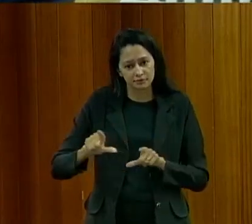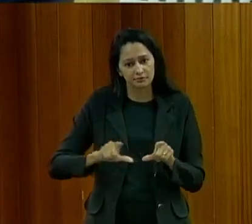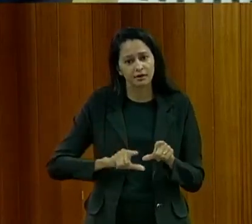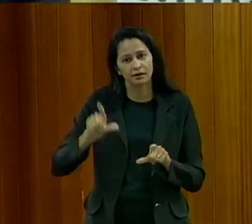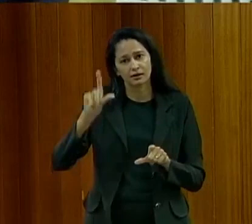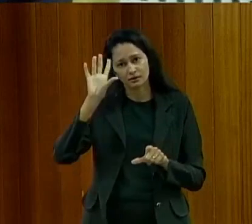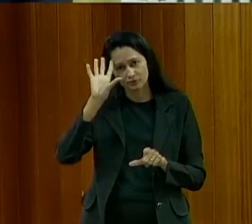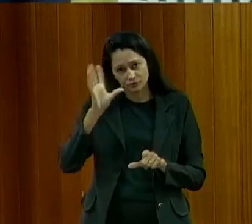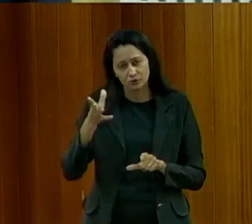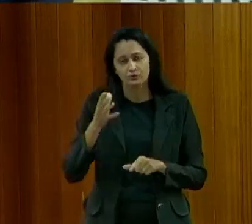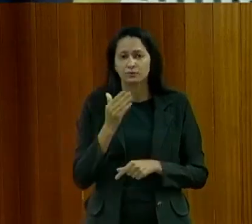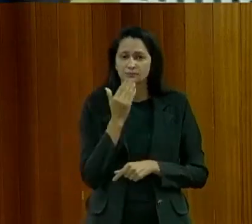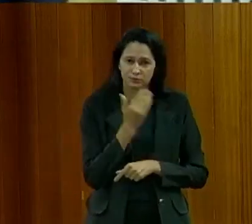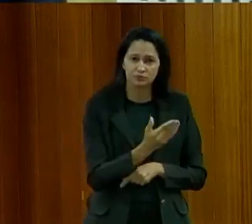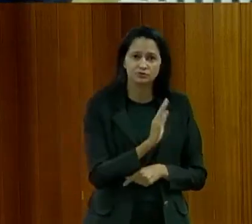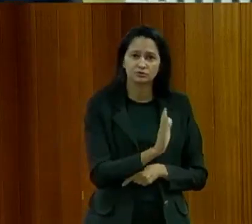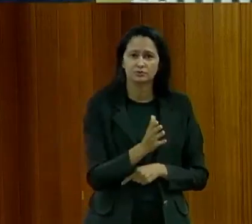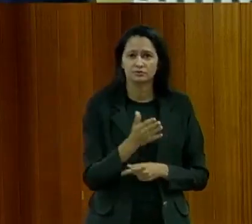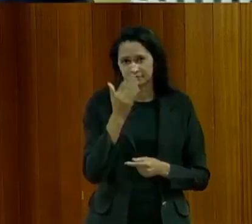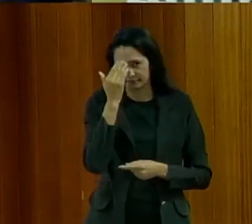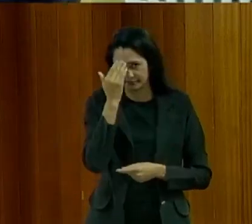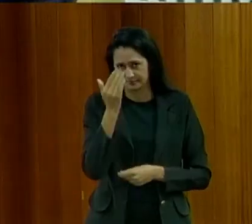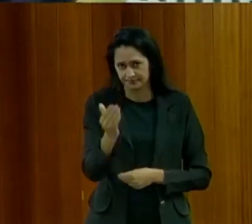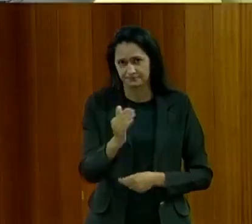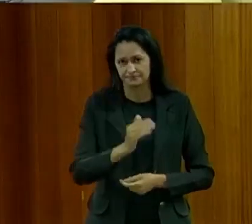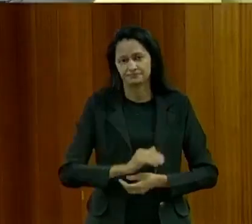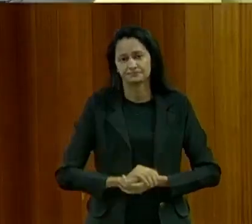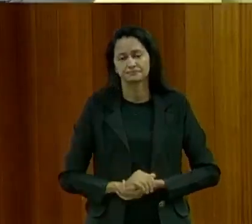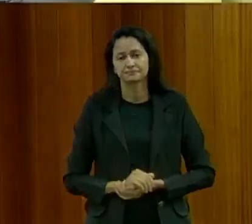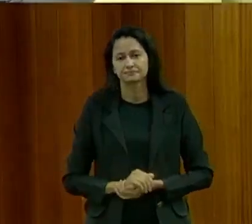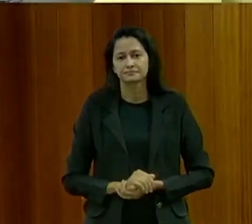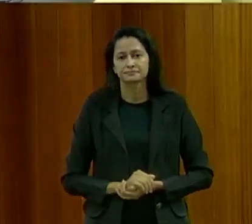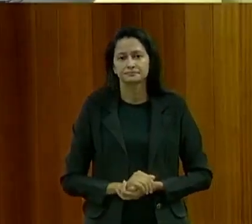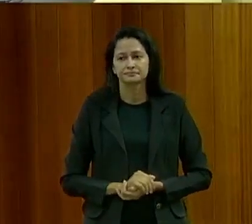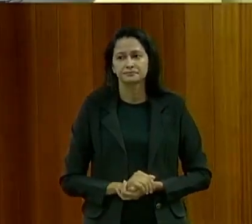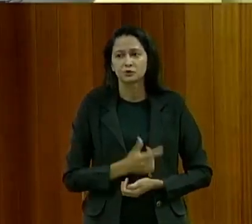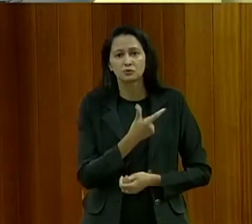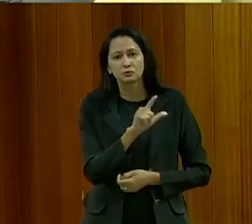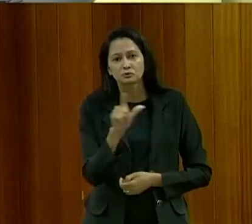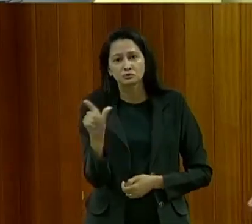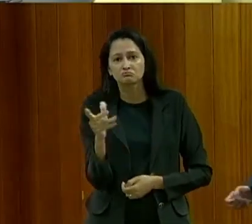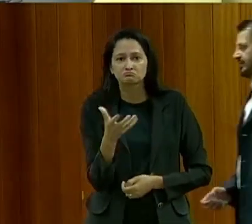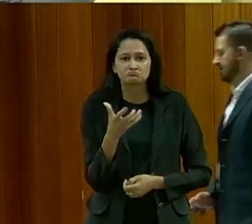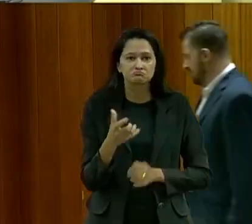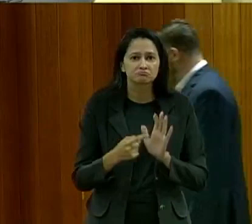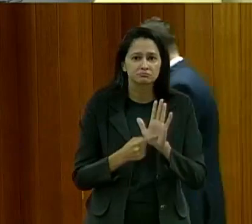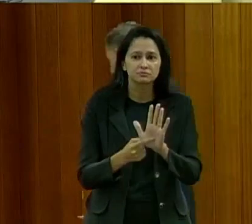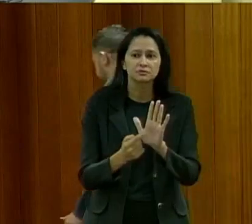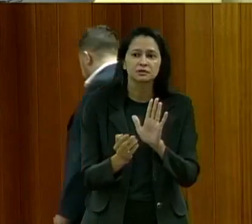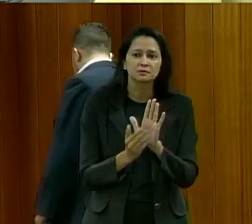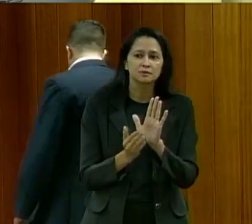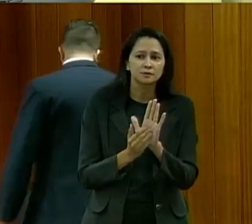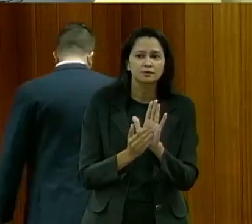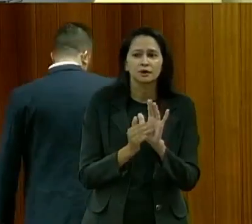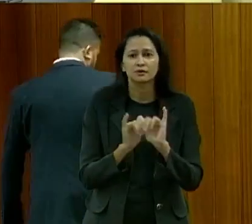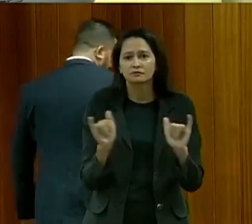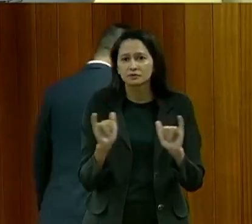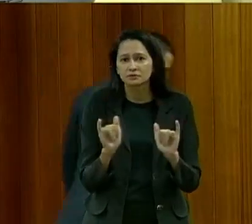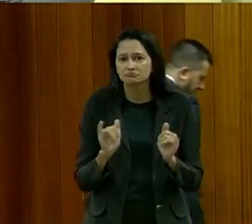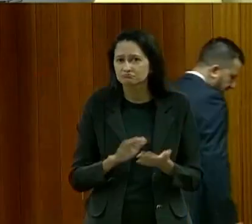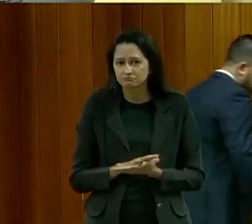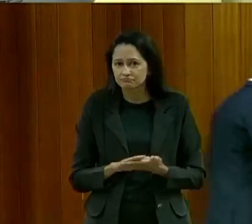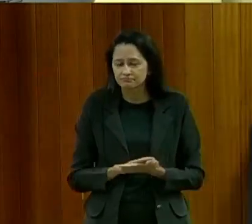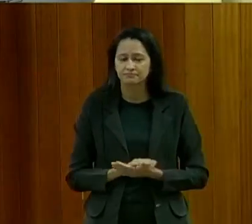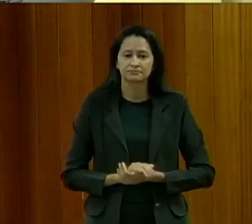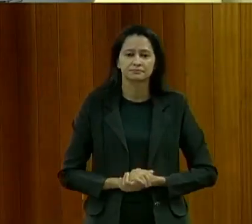obrigado, presidente. Algum vereador ainda deseja apresentar matérias? Não havendo, pauta do dia. Vereador Policarpo,